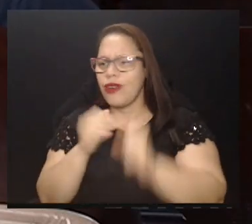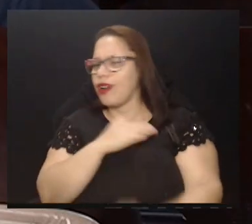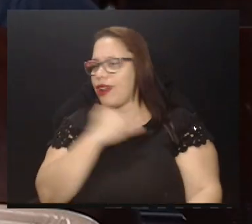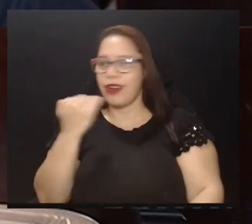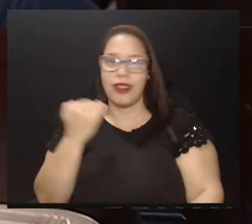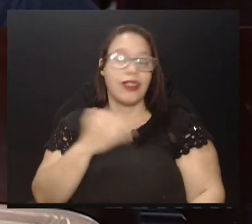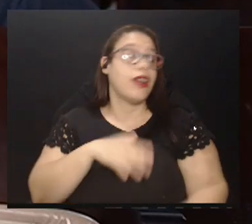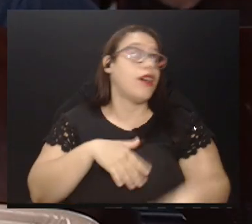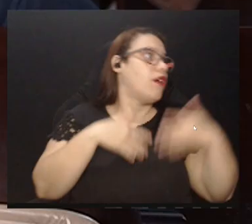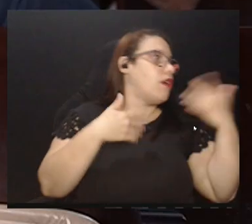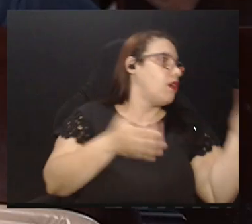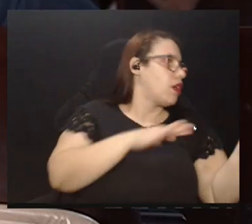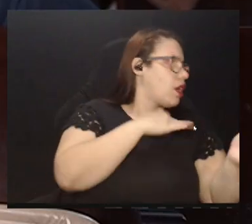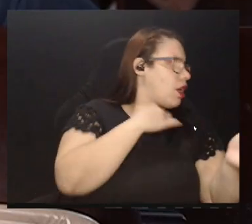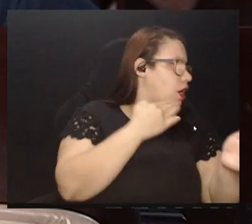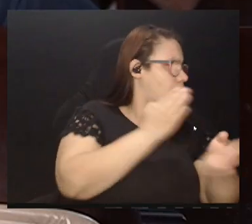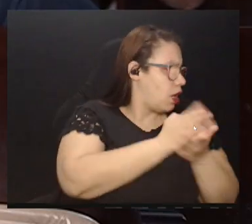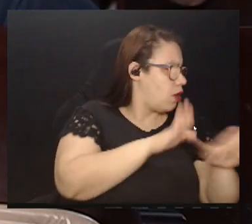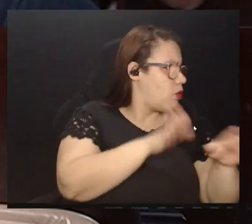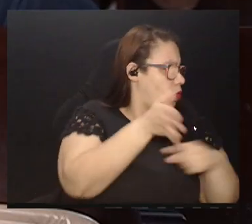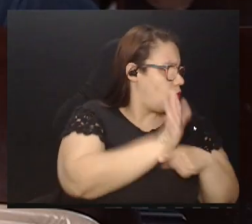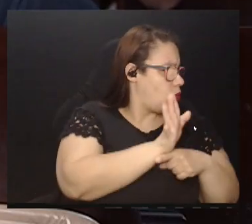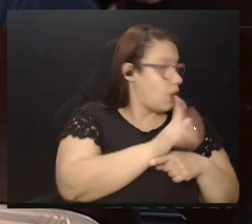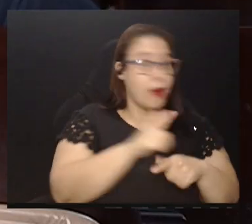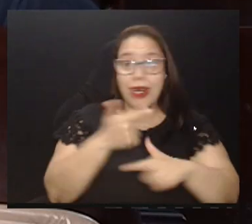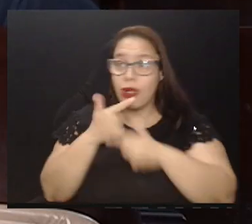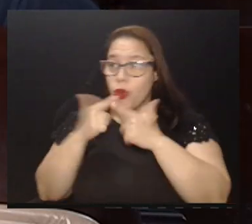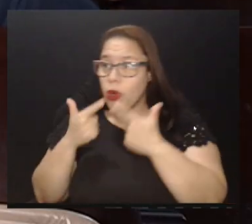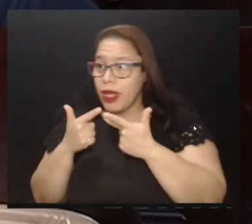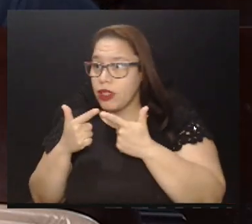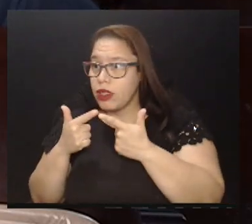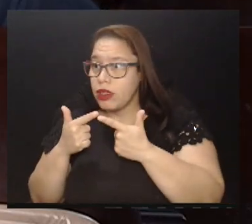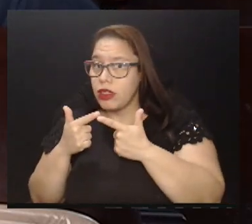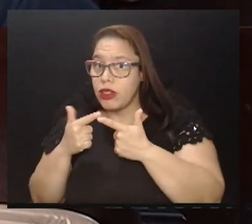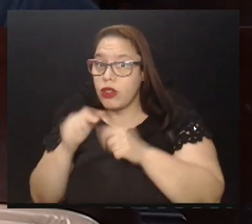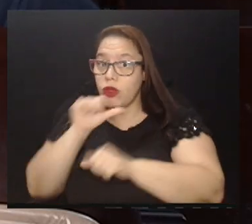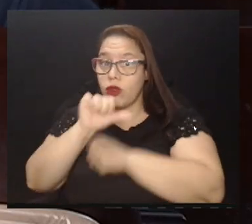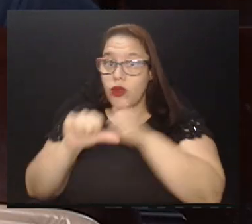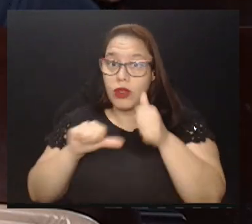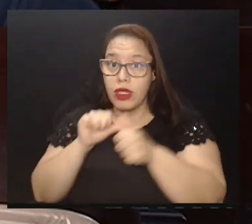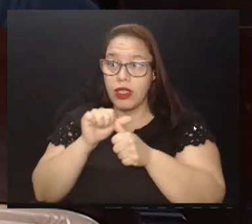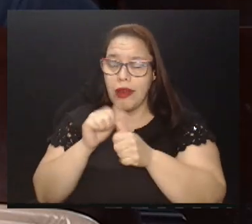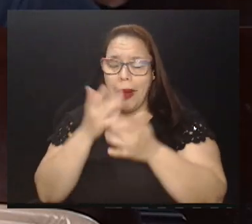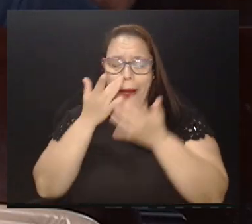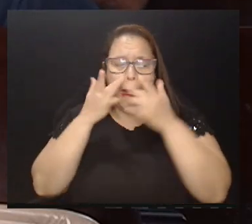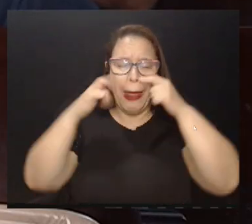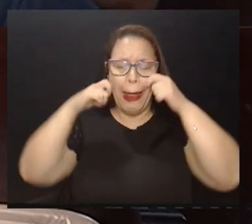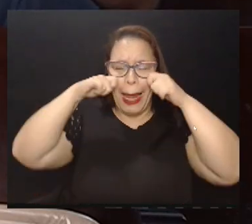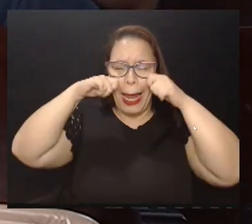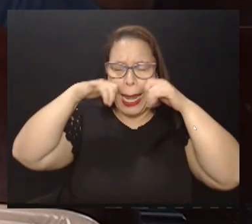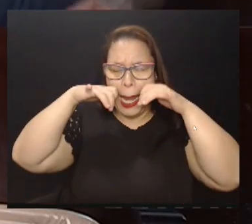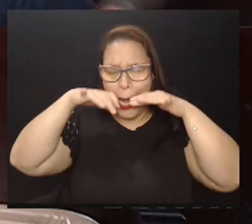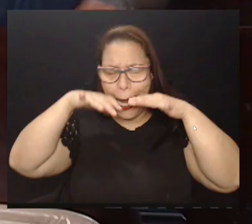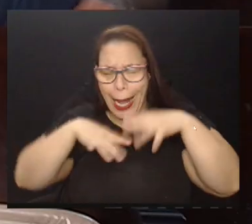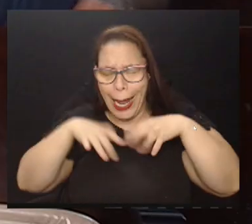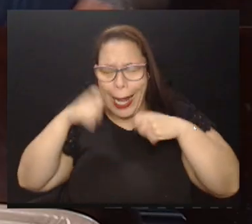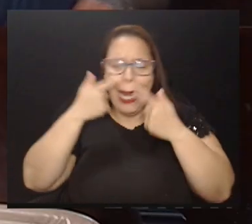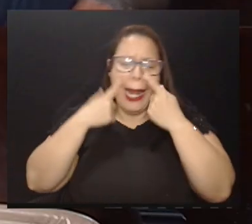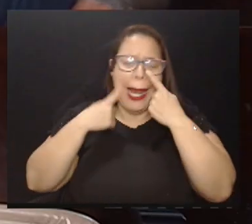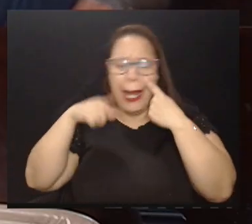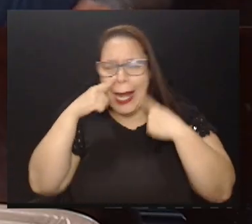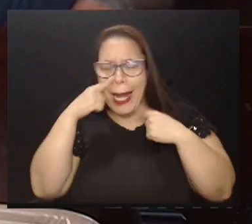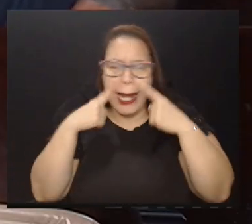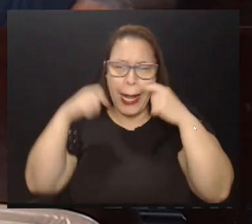Aí o filme era pra ser uma comédia. Virou um drama. Não, mas um drama. Isso acontece até pro pessoal de